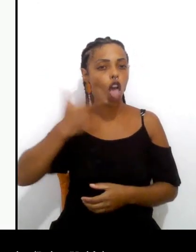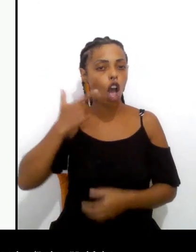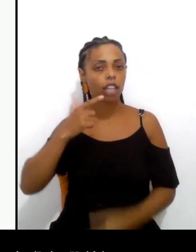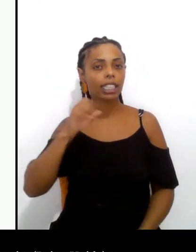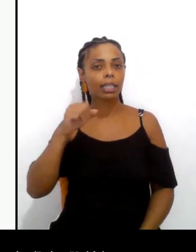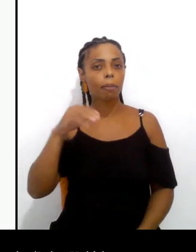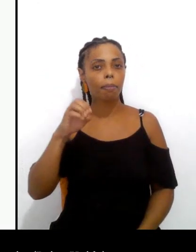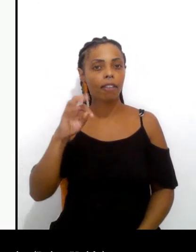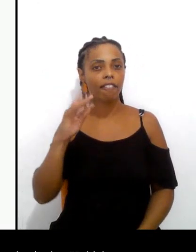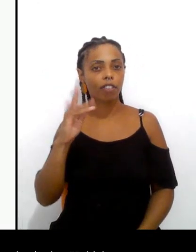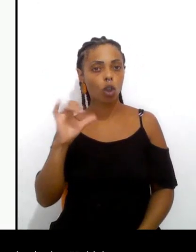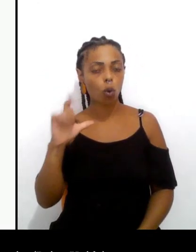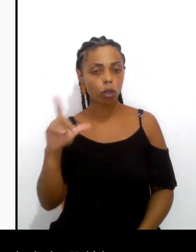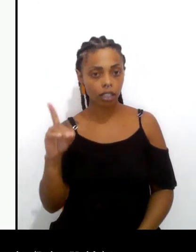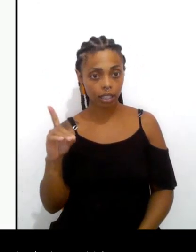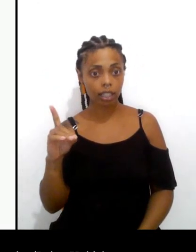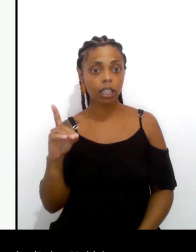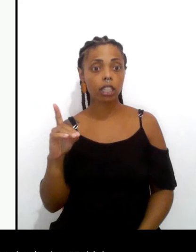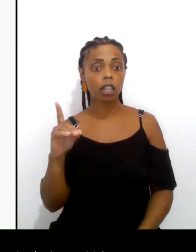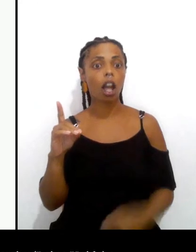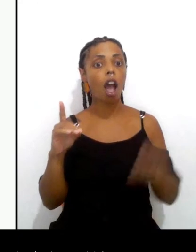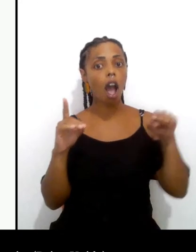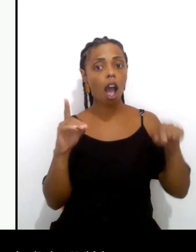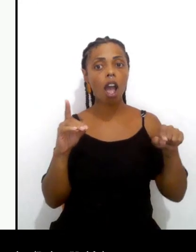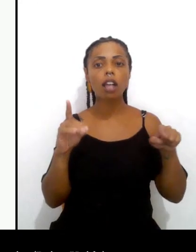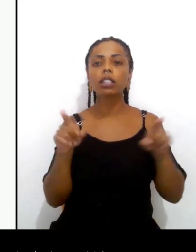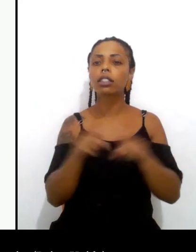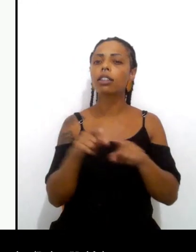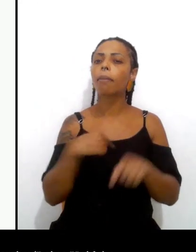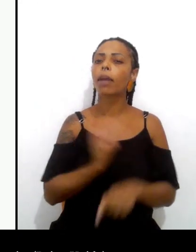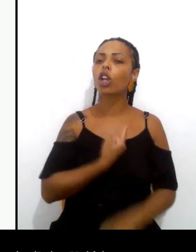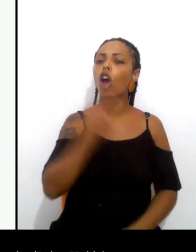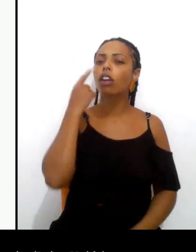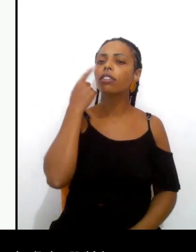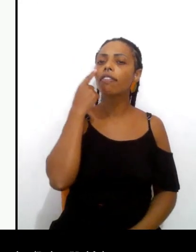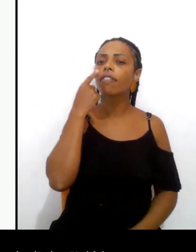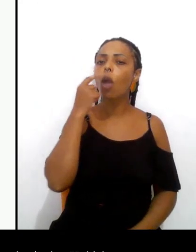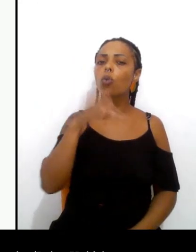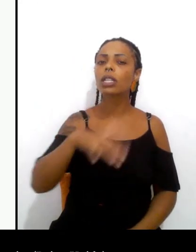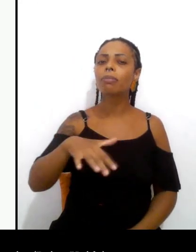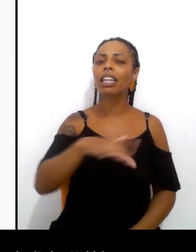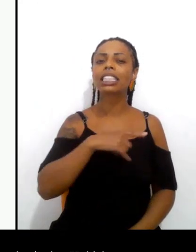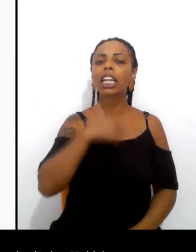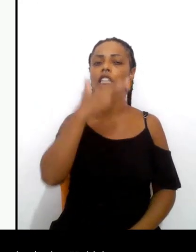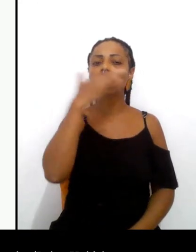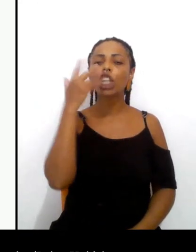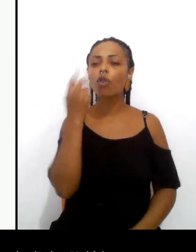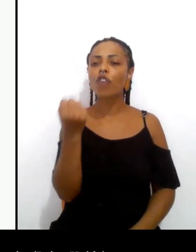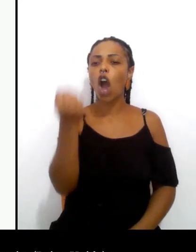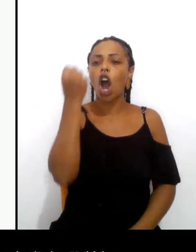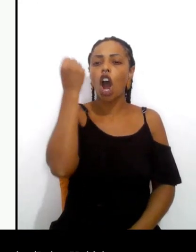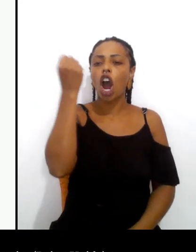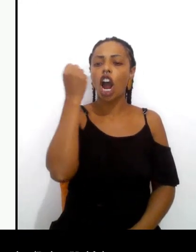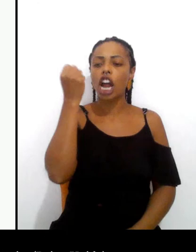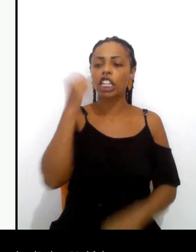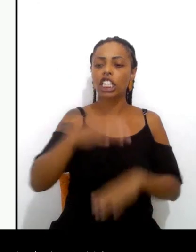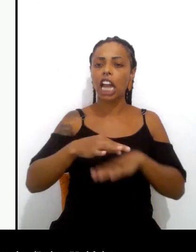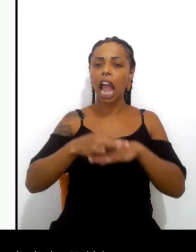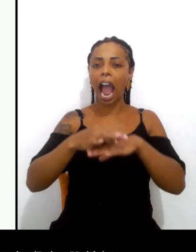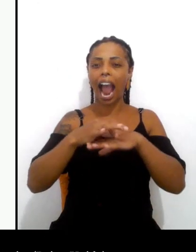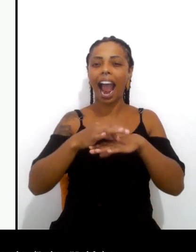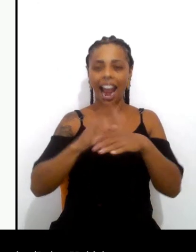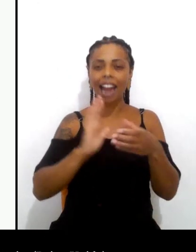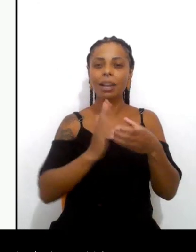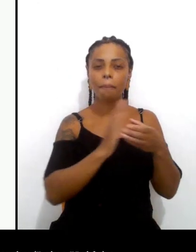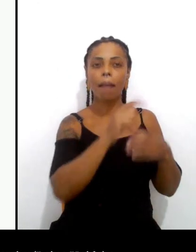vemos um espaço que tem muitos cheiro forte da Carne nesses bairros